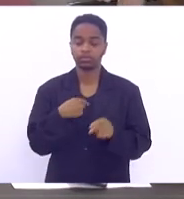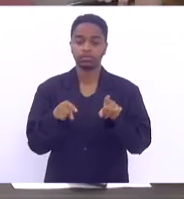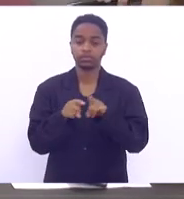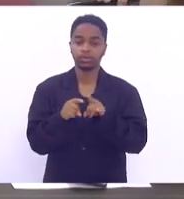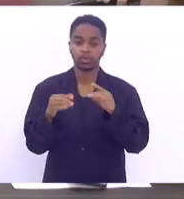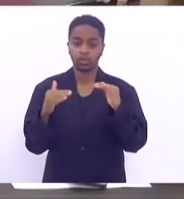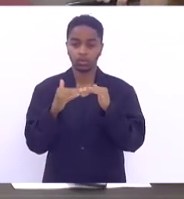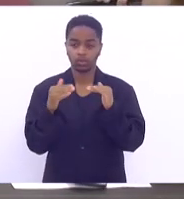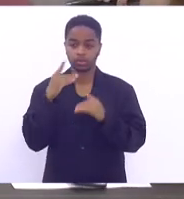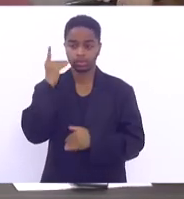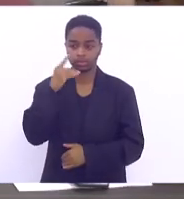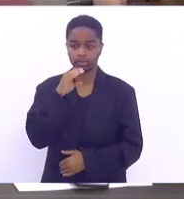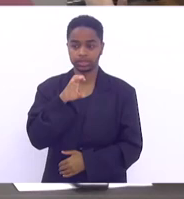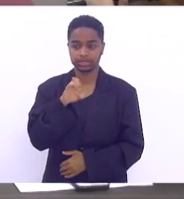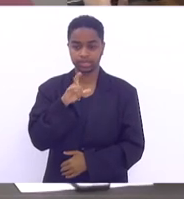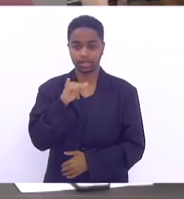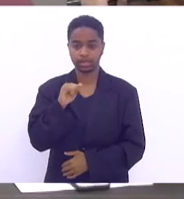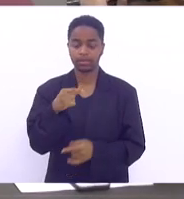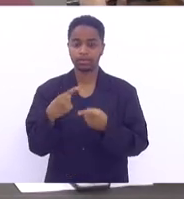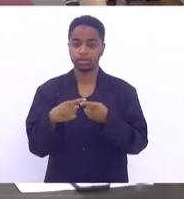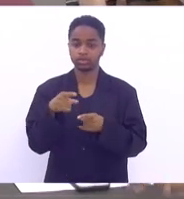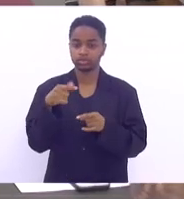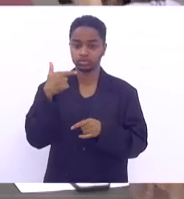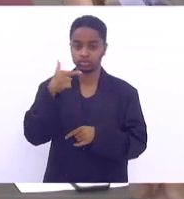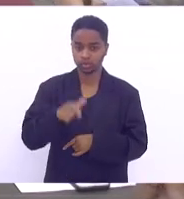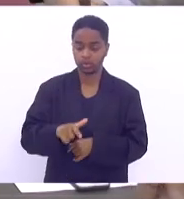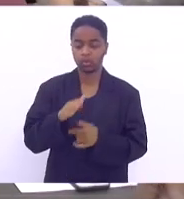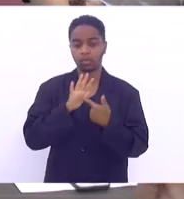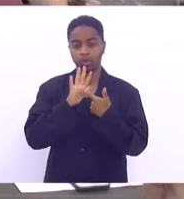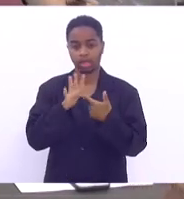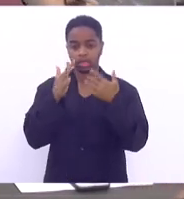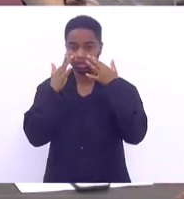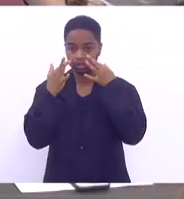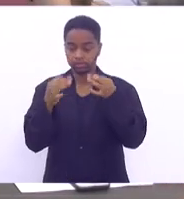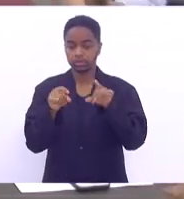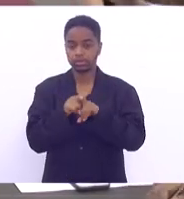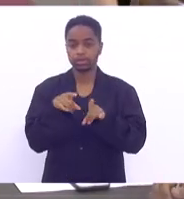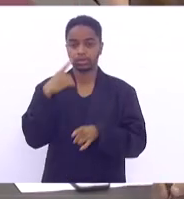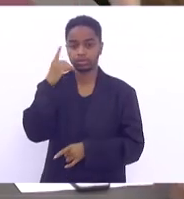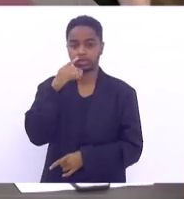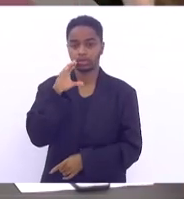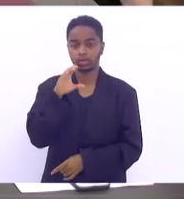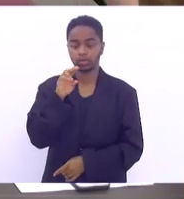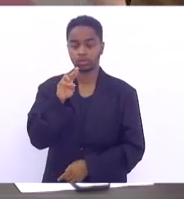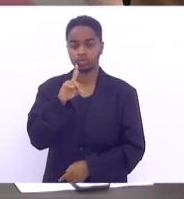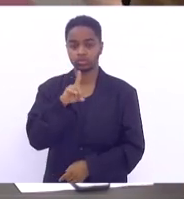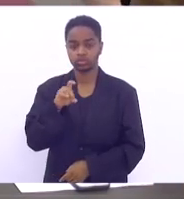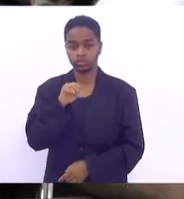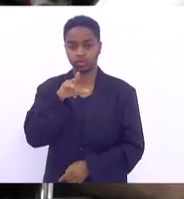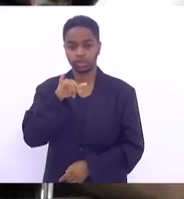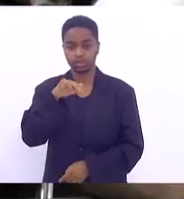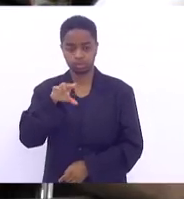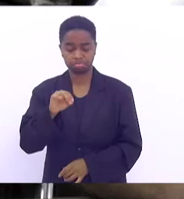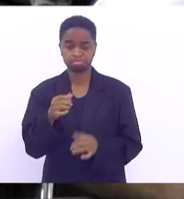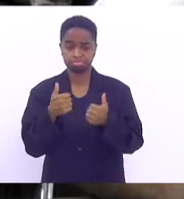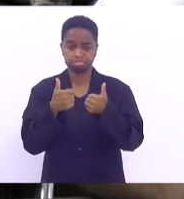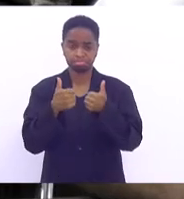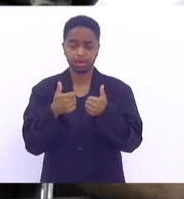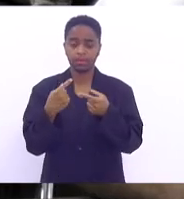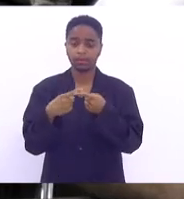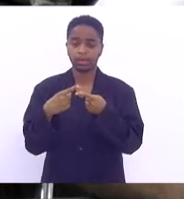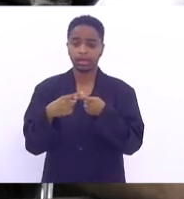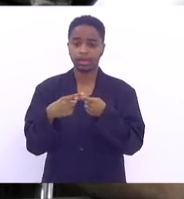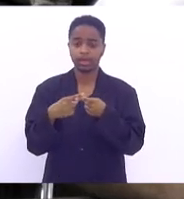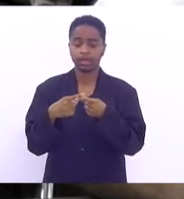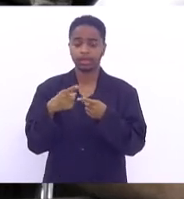deputada Célia, mais uma vez, mostrou atenção, e o deputado Cozzolino foi muito feliz Porque, como isso causa impacto, o